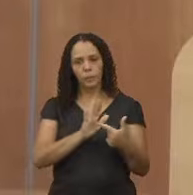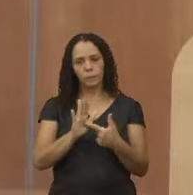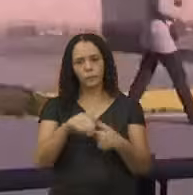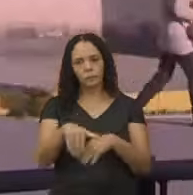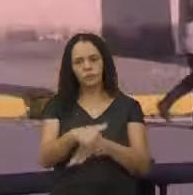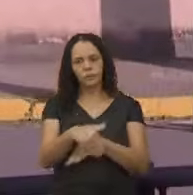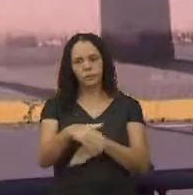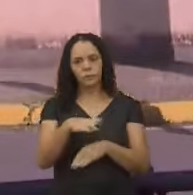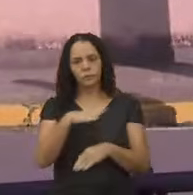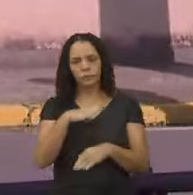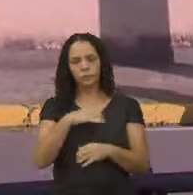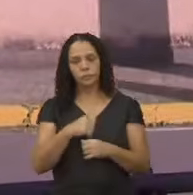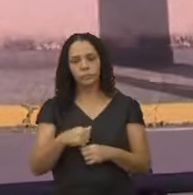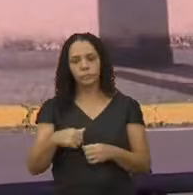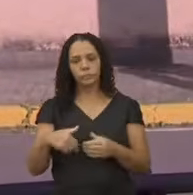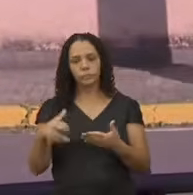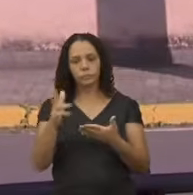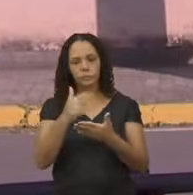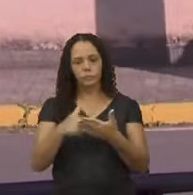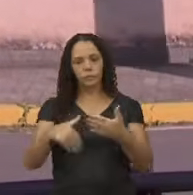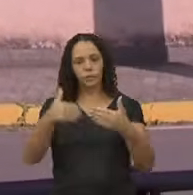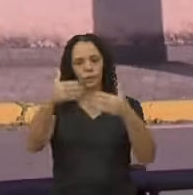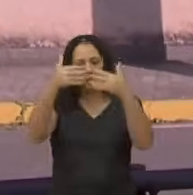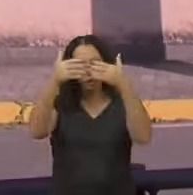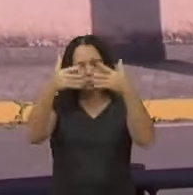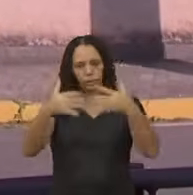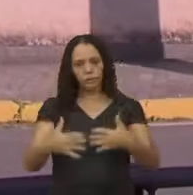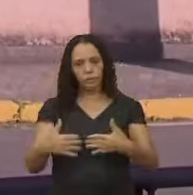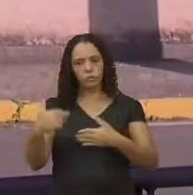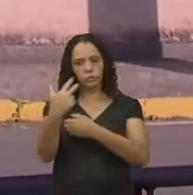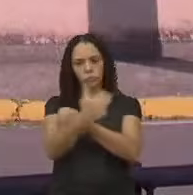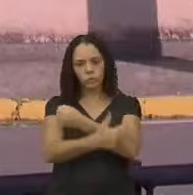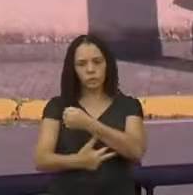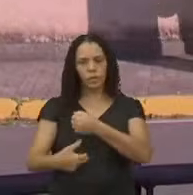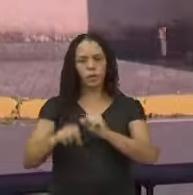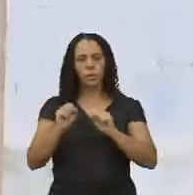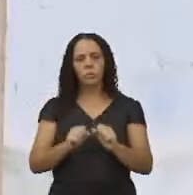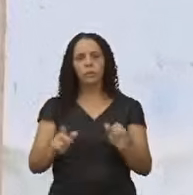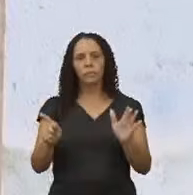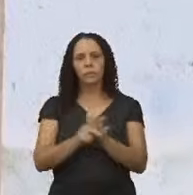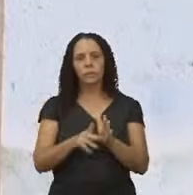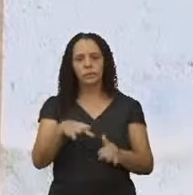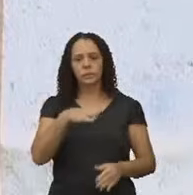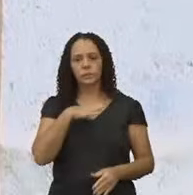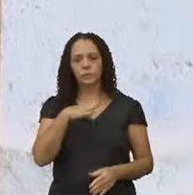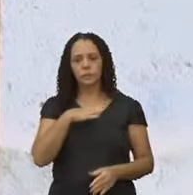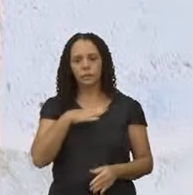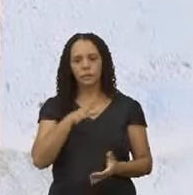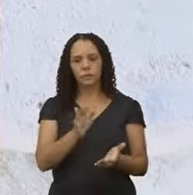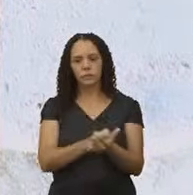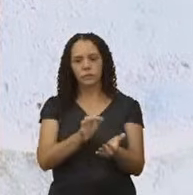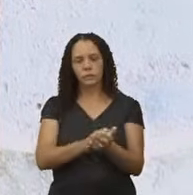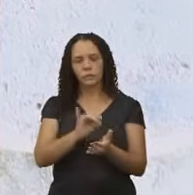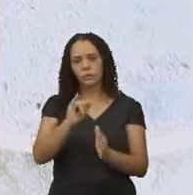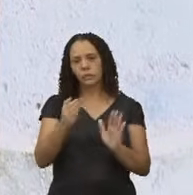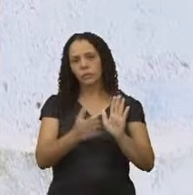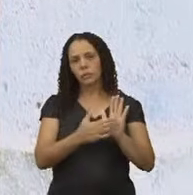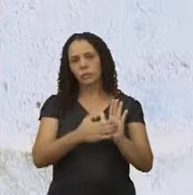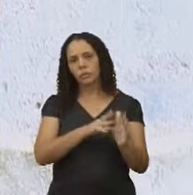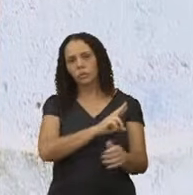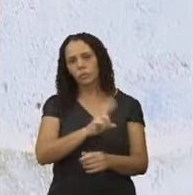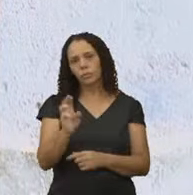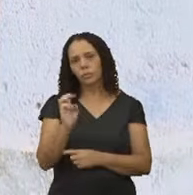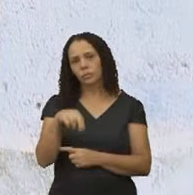cidade. Grafite e muralismo podem se tornar patrimônio cultural de Jacareí. A proposta, denominada